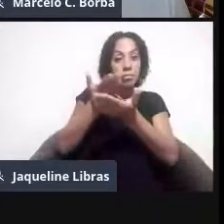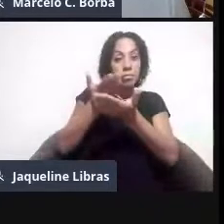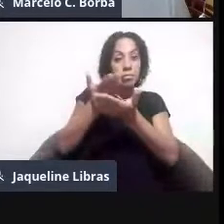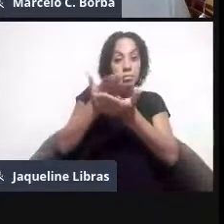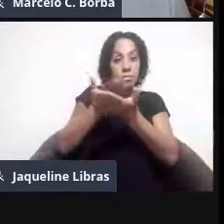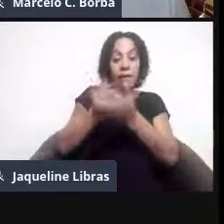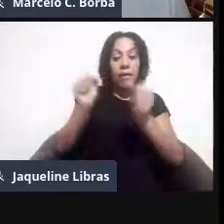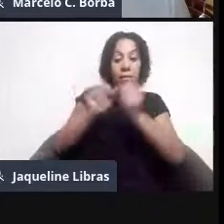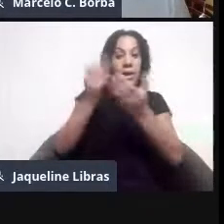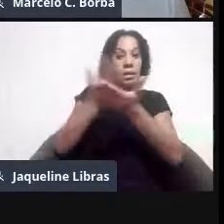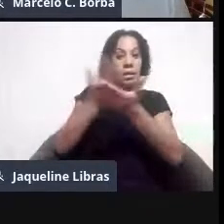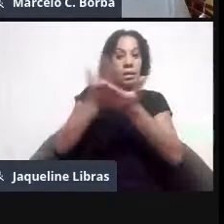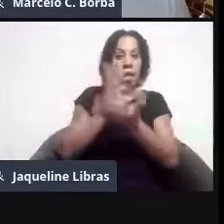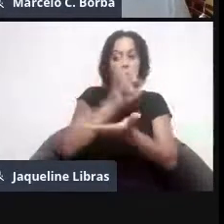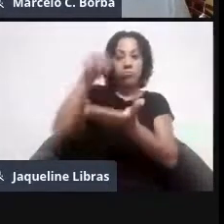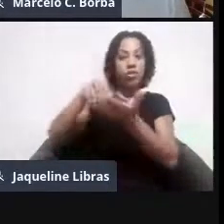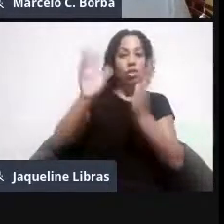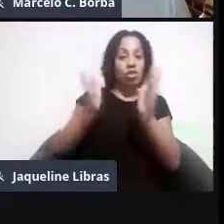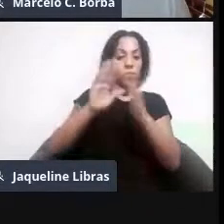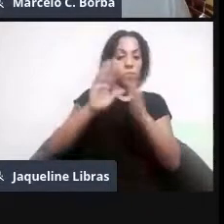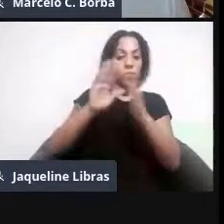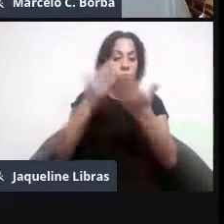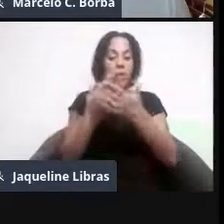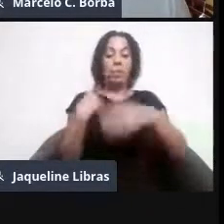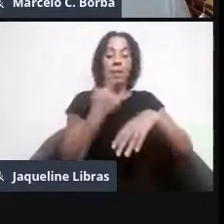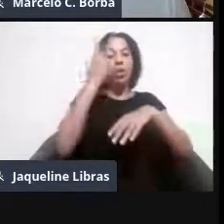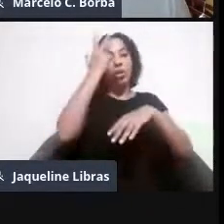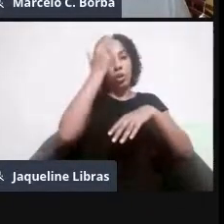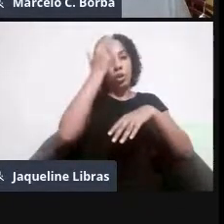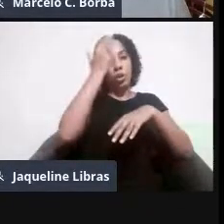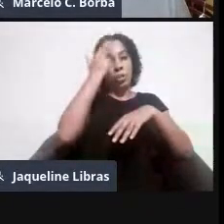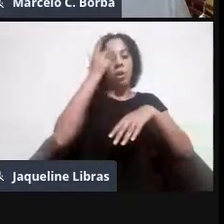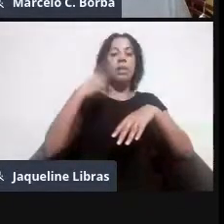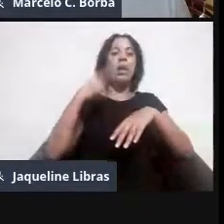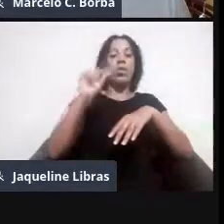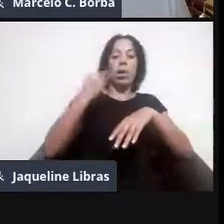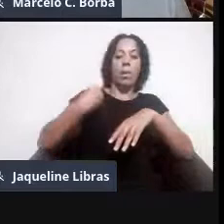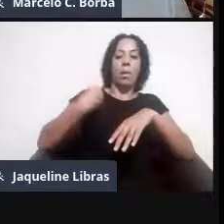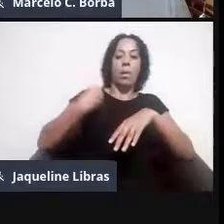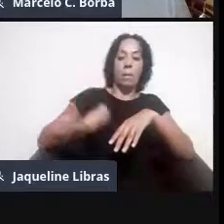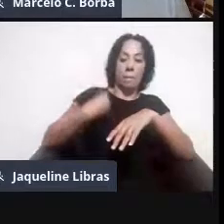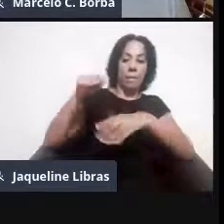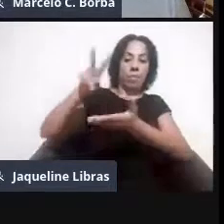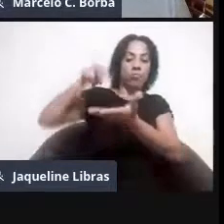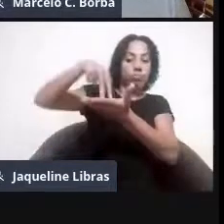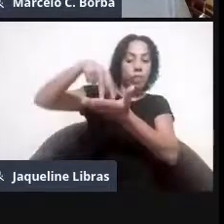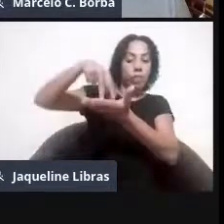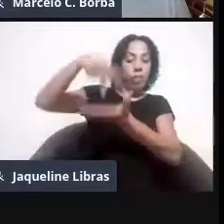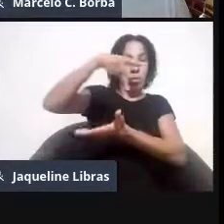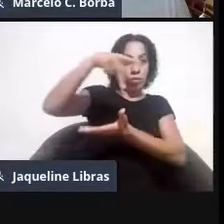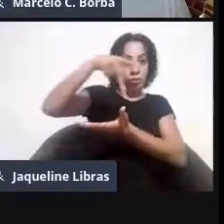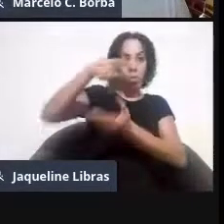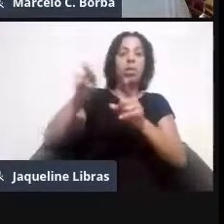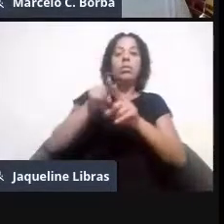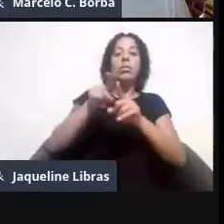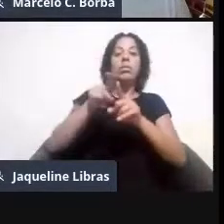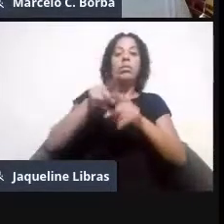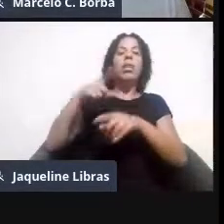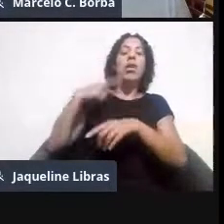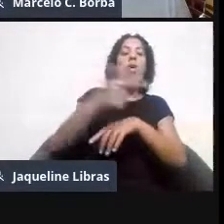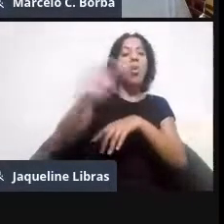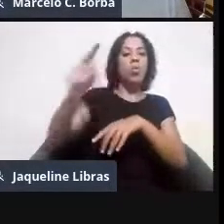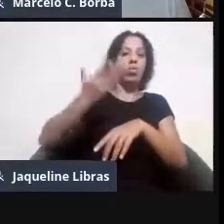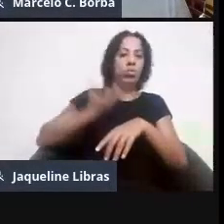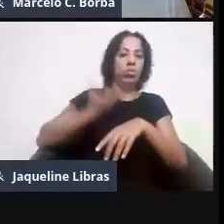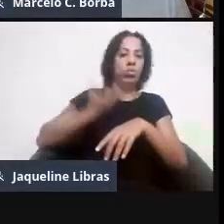da aula, nós normalmente temos, além do professor que está desenvolvendo a aula, outros colegas que estão